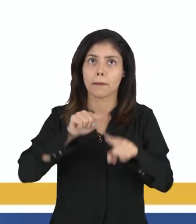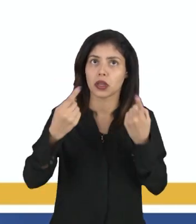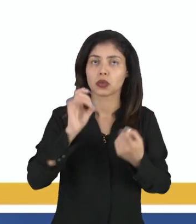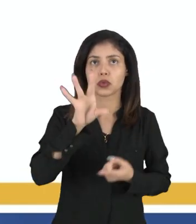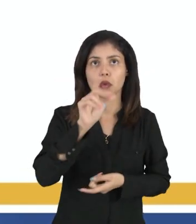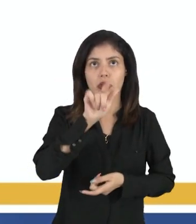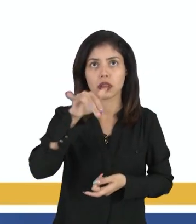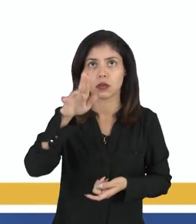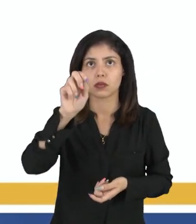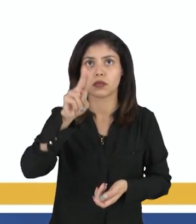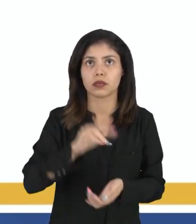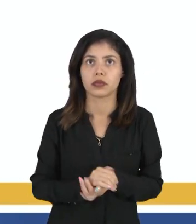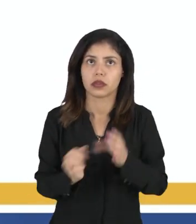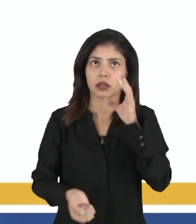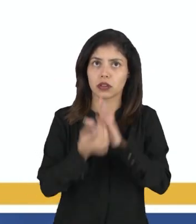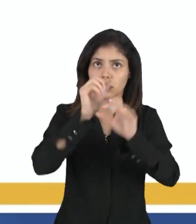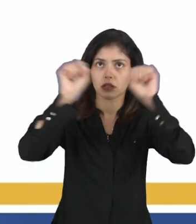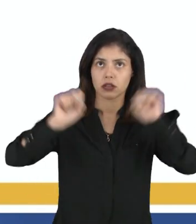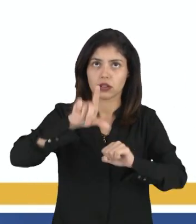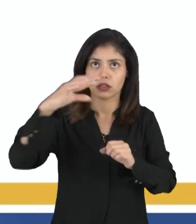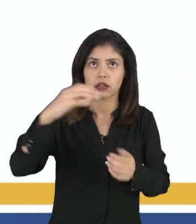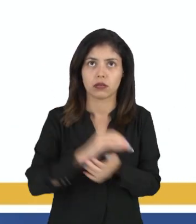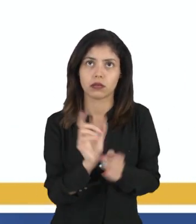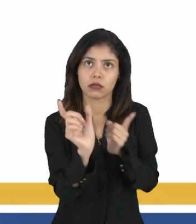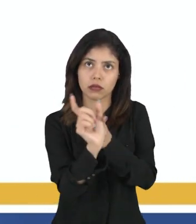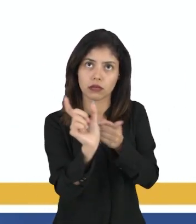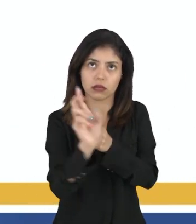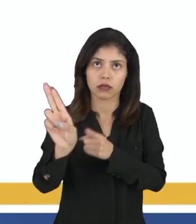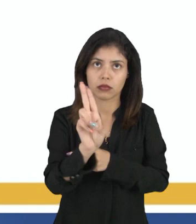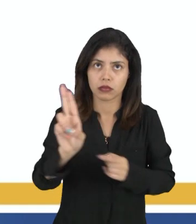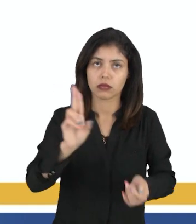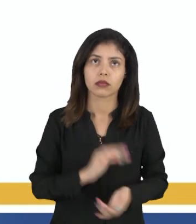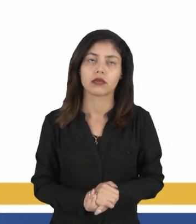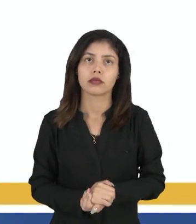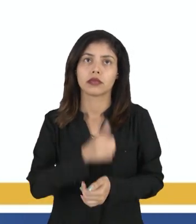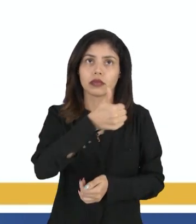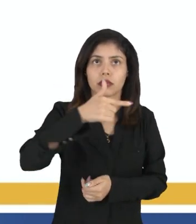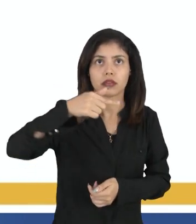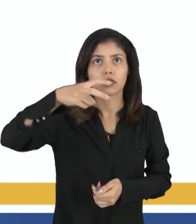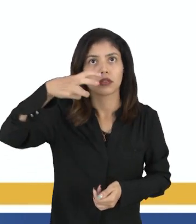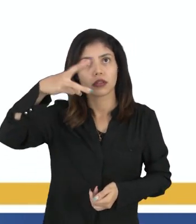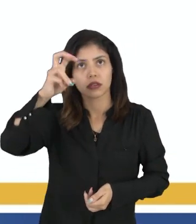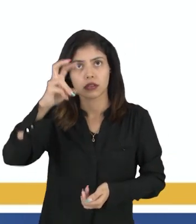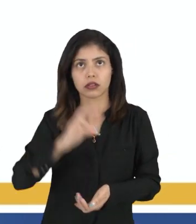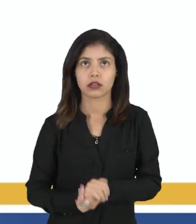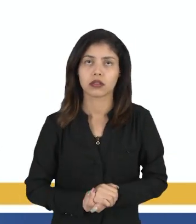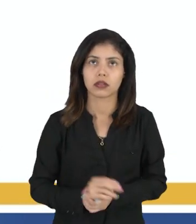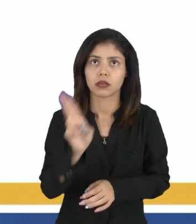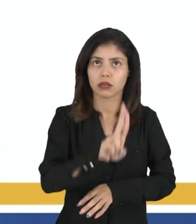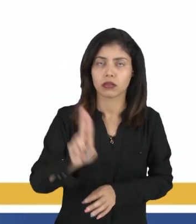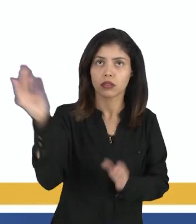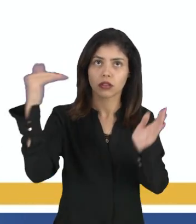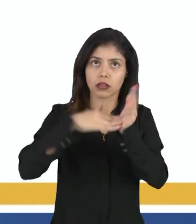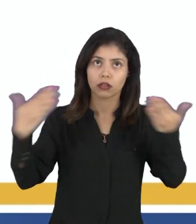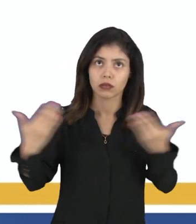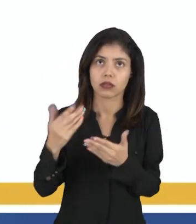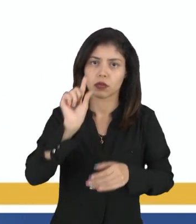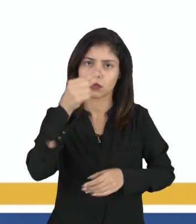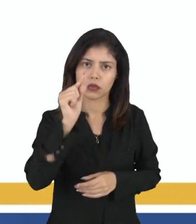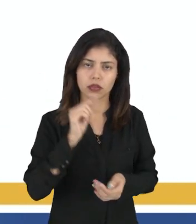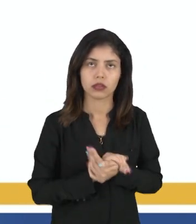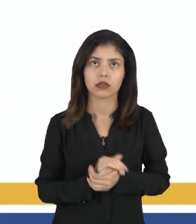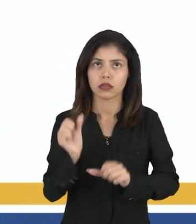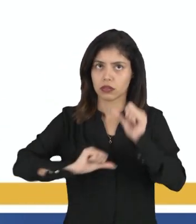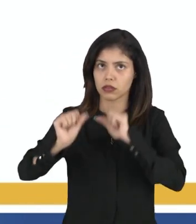de Linneu, tá? Linneu criou um sistema de classificação e nomenclatura em 1735, que é usado até hoje